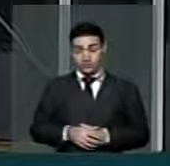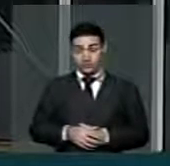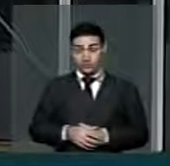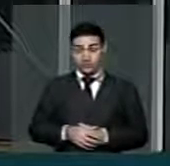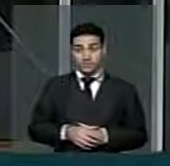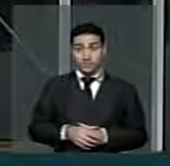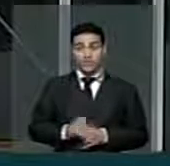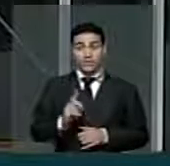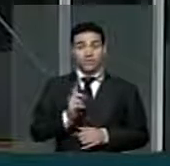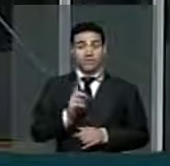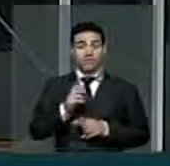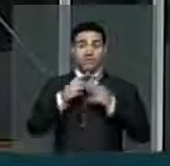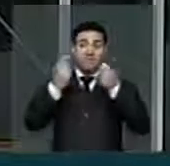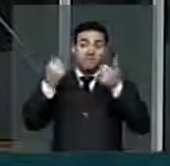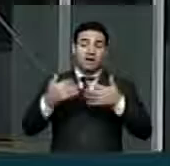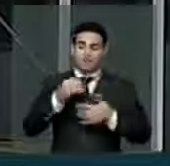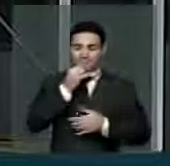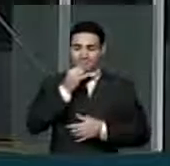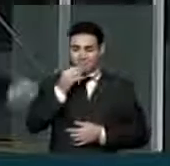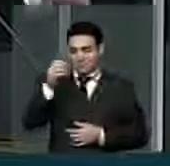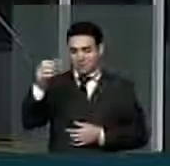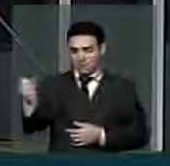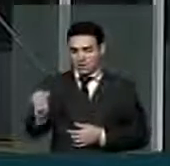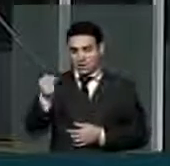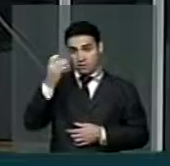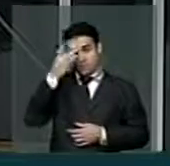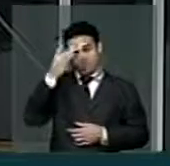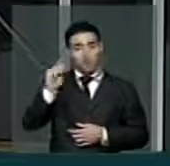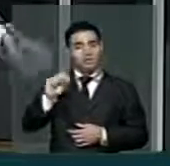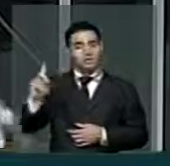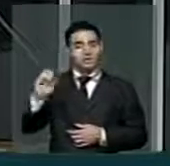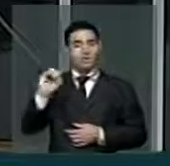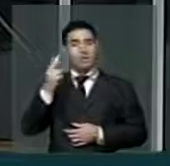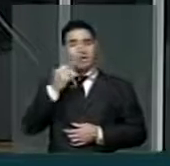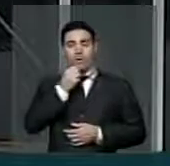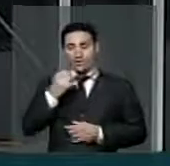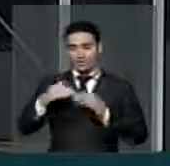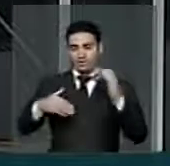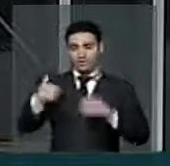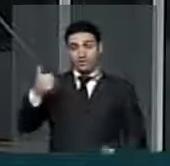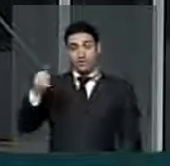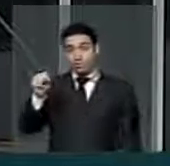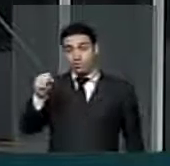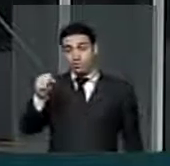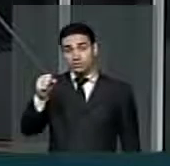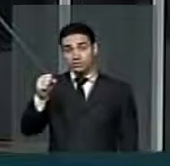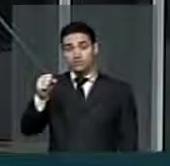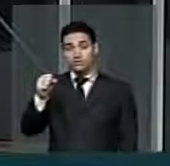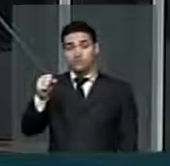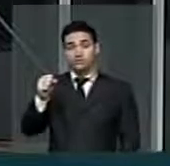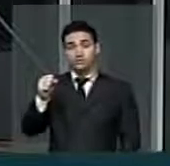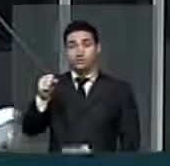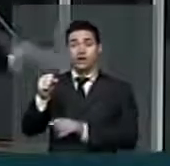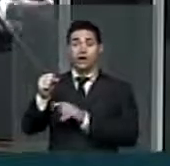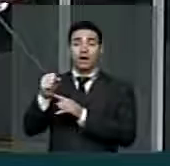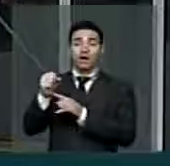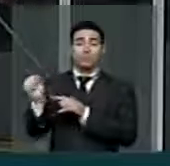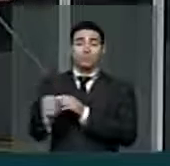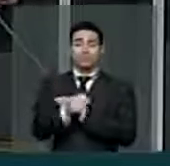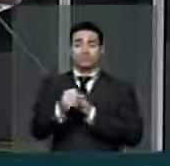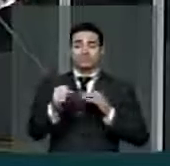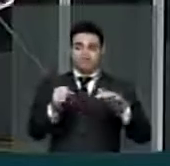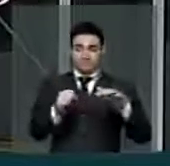senhor presidente, de pegarmos o adolescente ou este homem de menos de 18 anos, colocarmos no